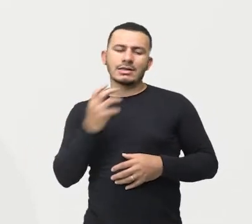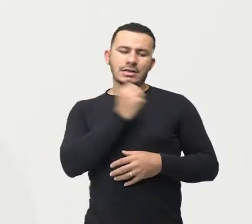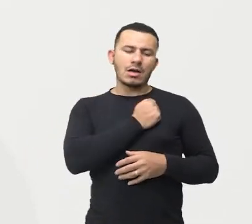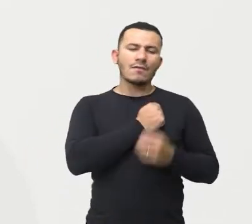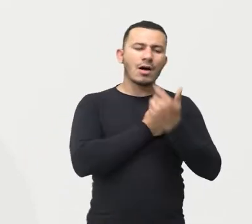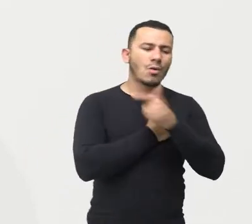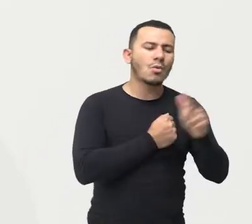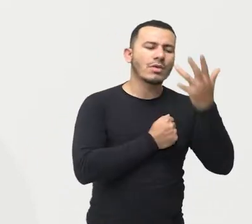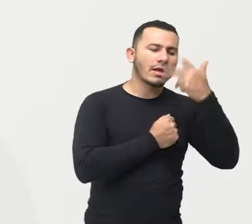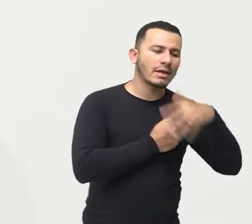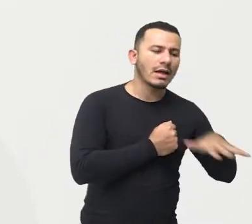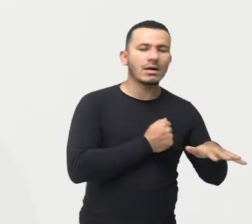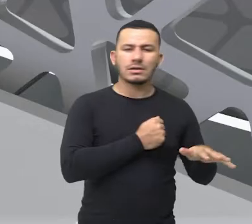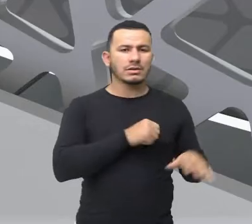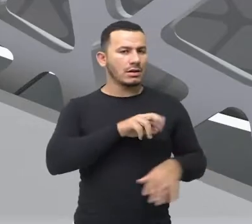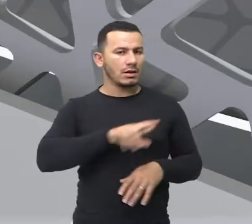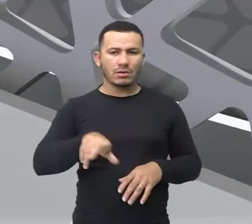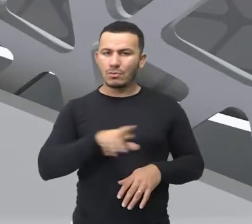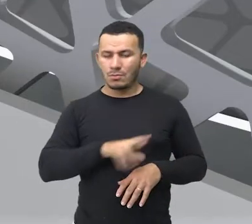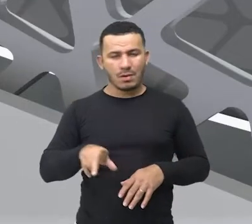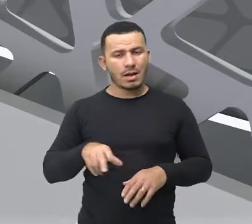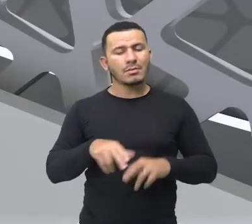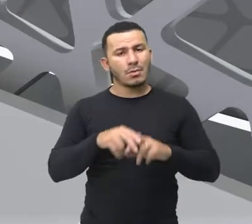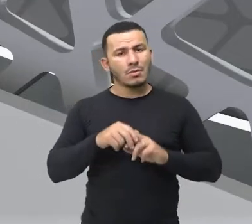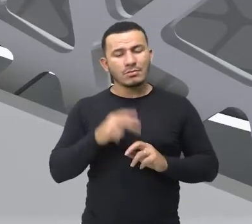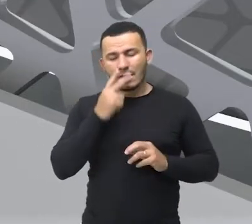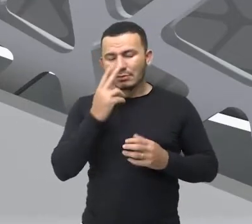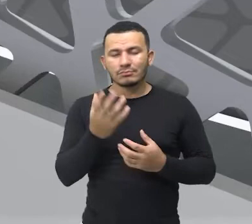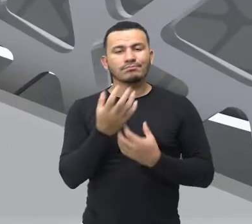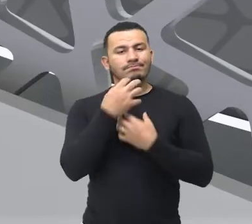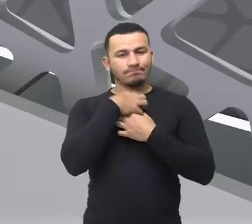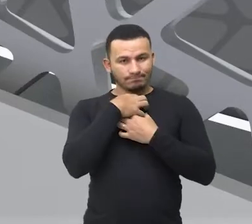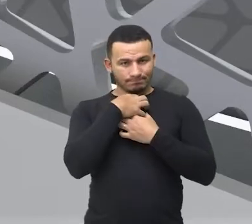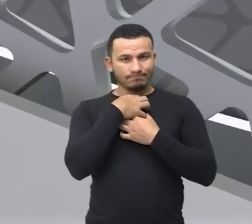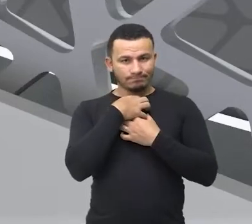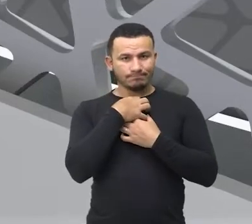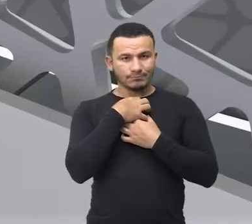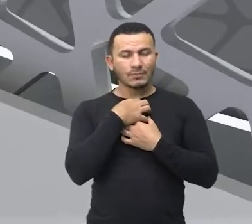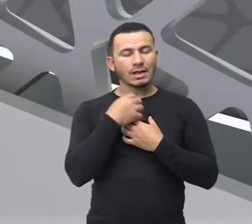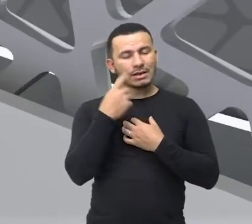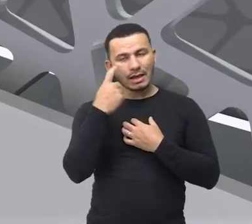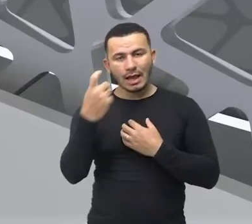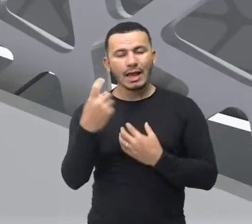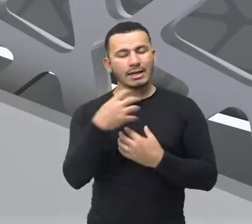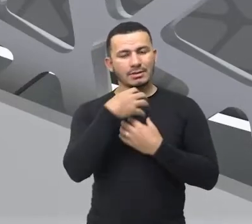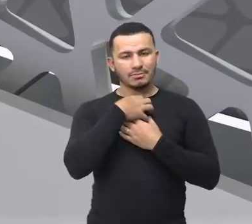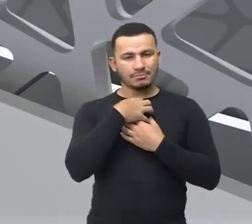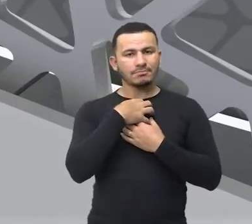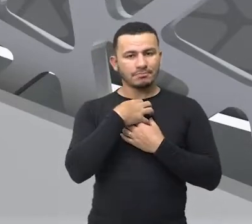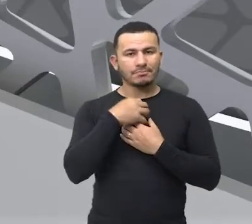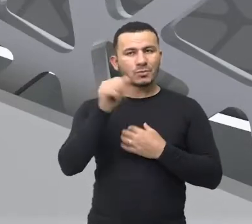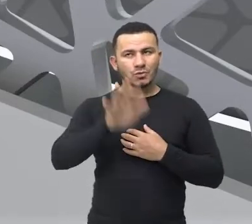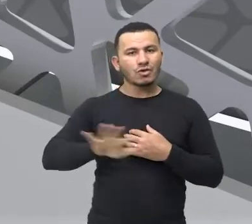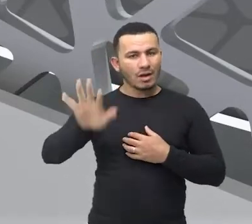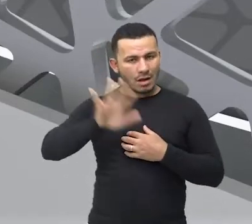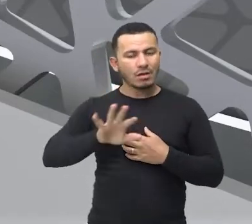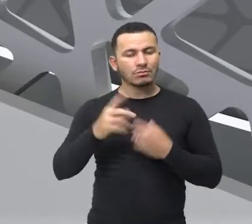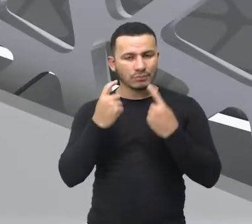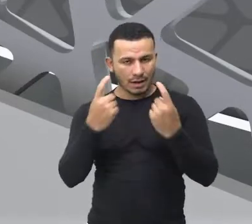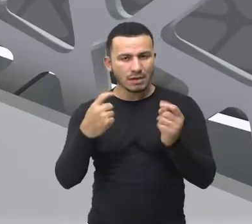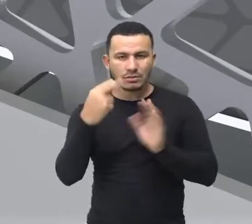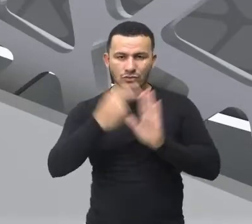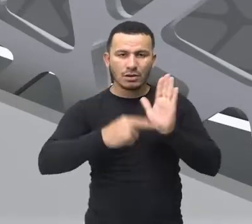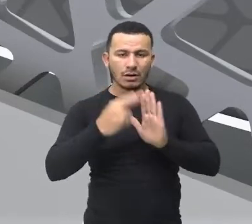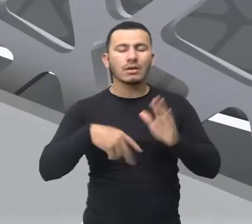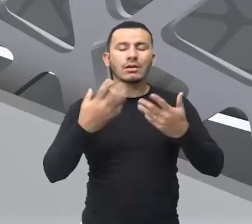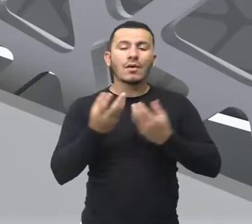criança, uma criança que vira herói. Então percebo que é uma notícia que desperta interesse de forma geral. Então percebo